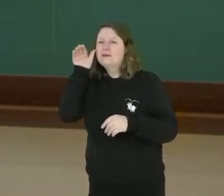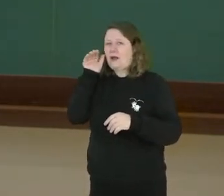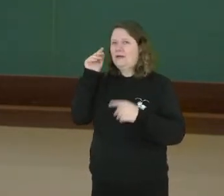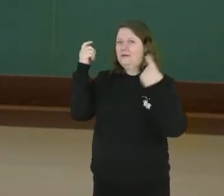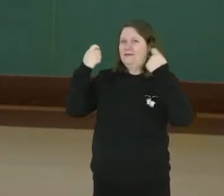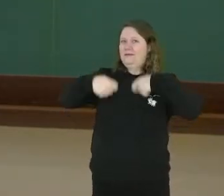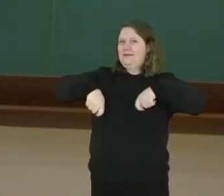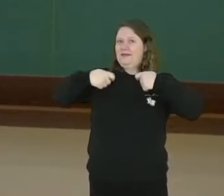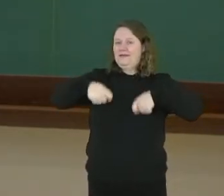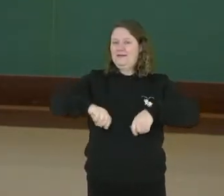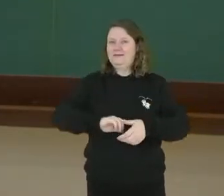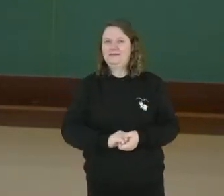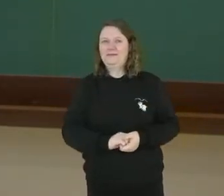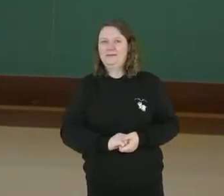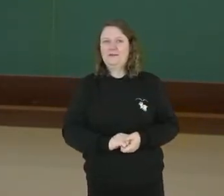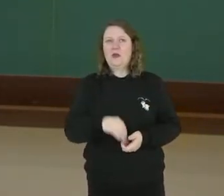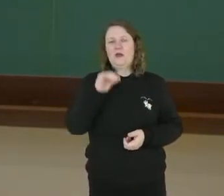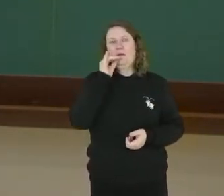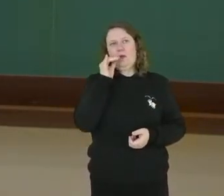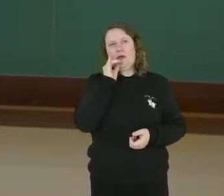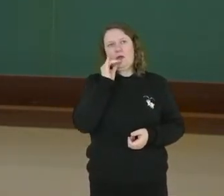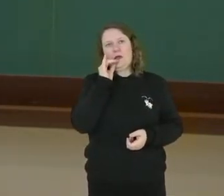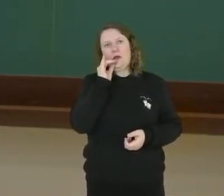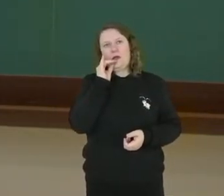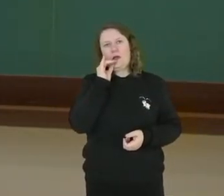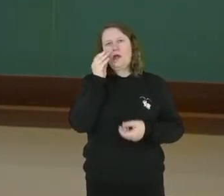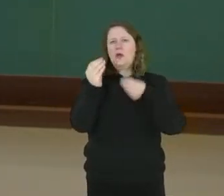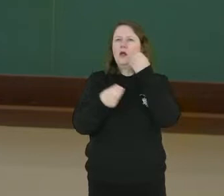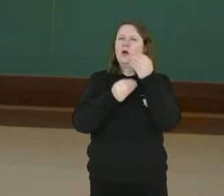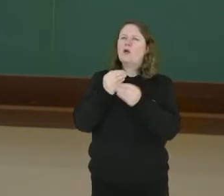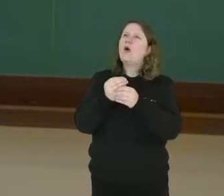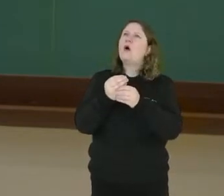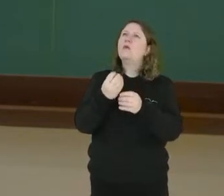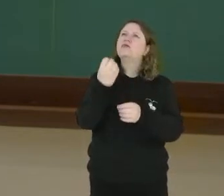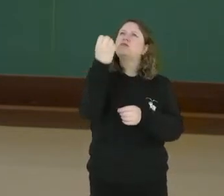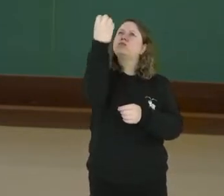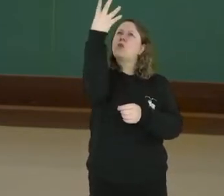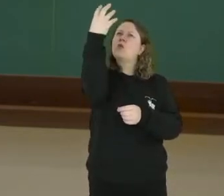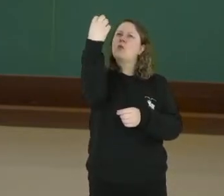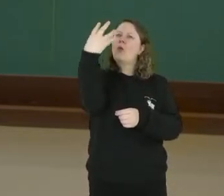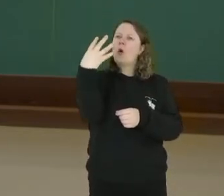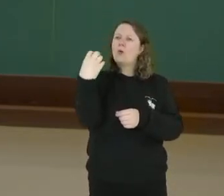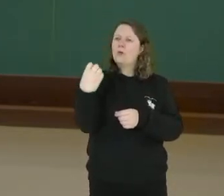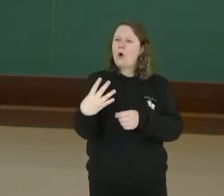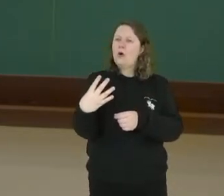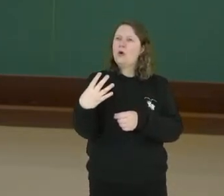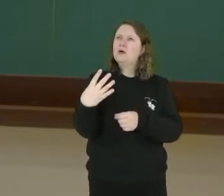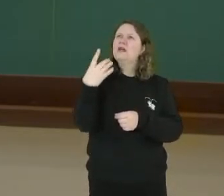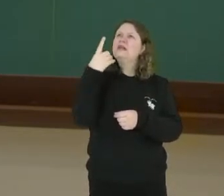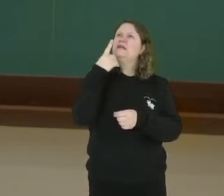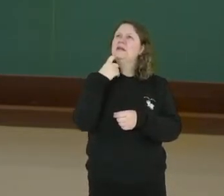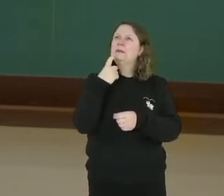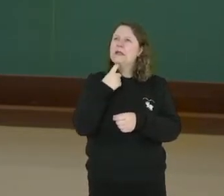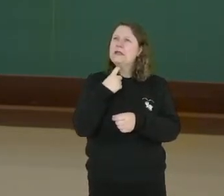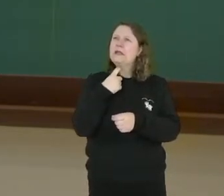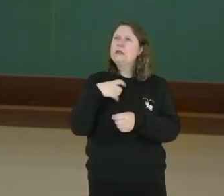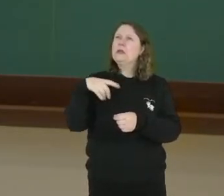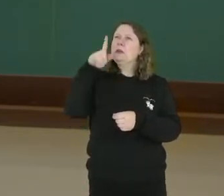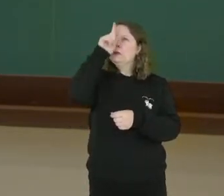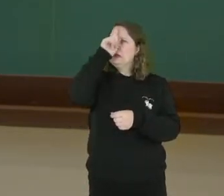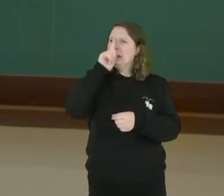curioso. Como eu dou um exemplo aqui do trânsito, né? Como é que funciona o sinaleiro? Como é que vai do vermelho para o verde, do